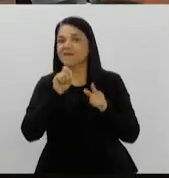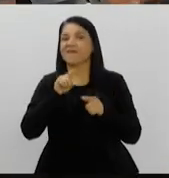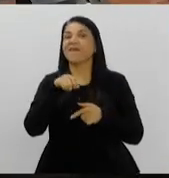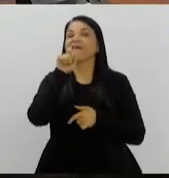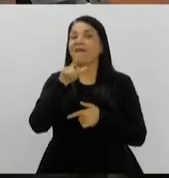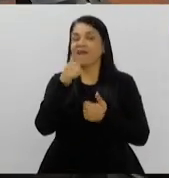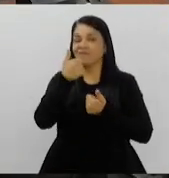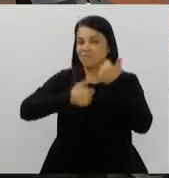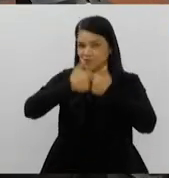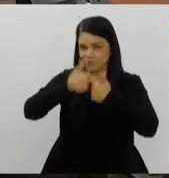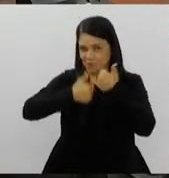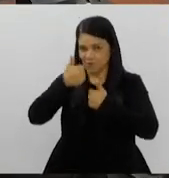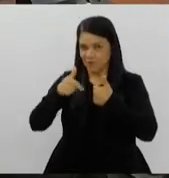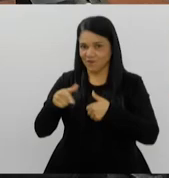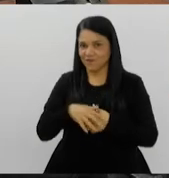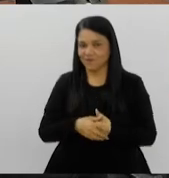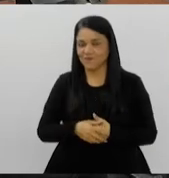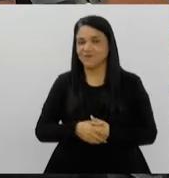Deputado Márcio Galberto, por favor.